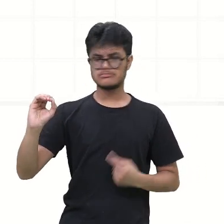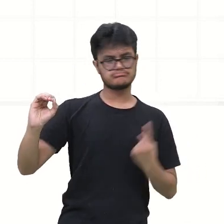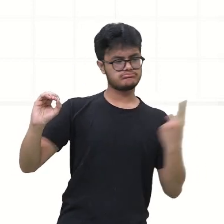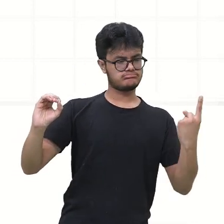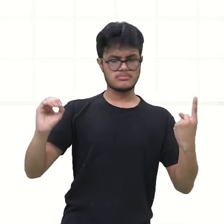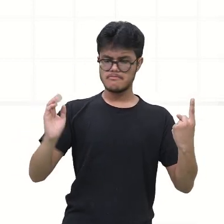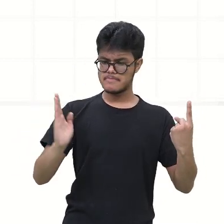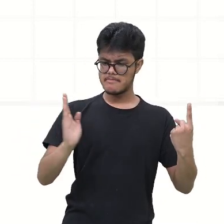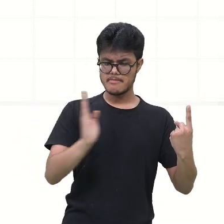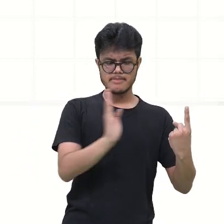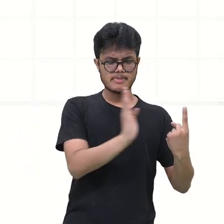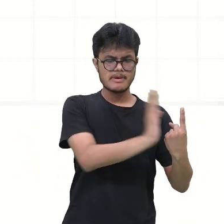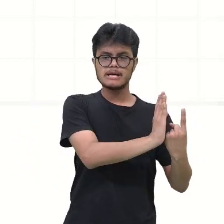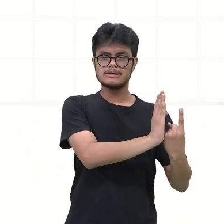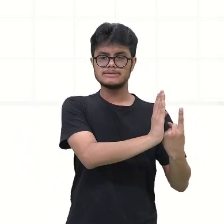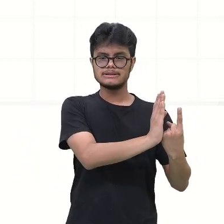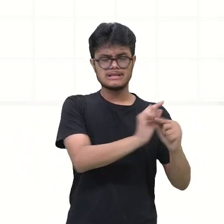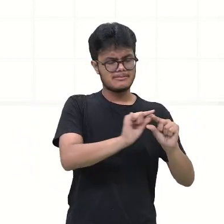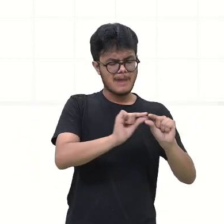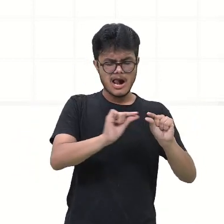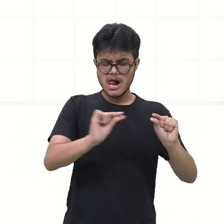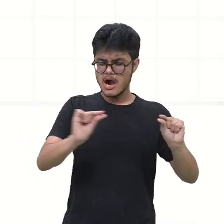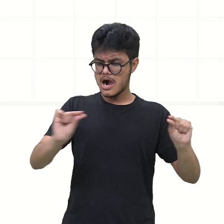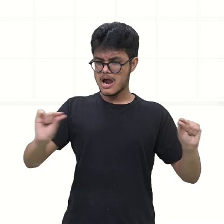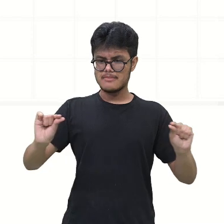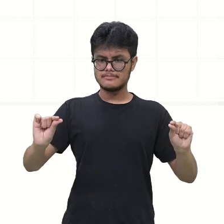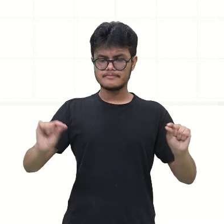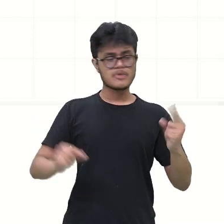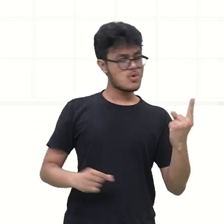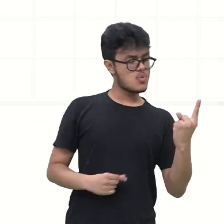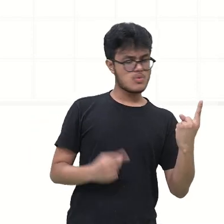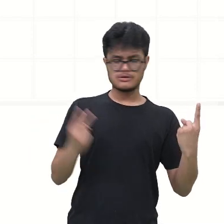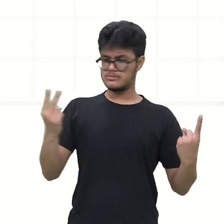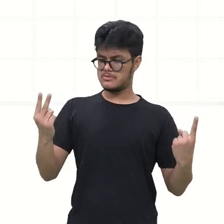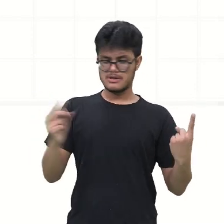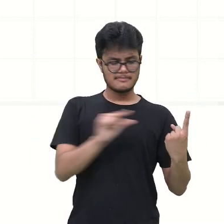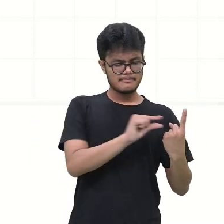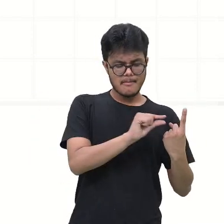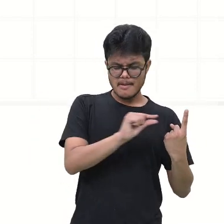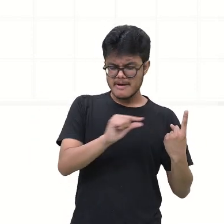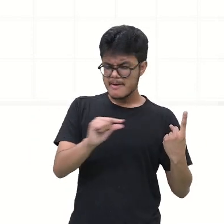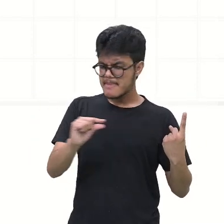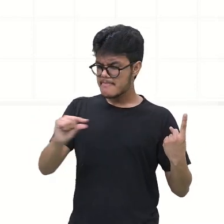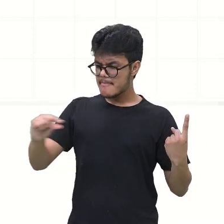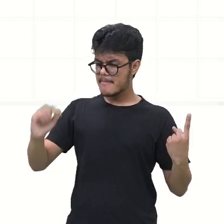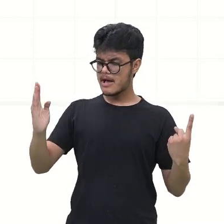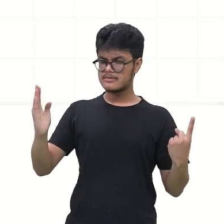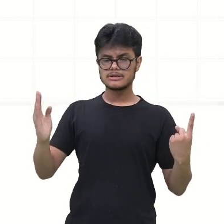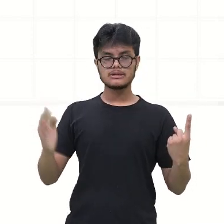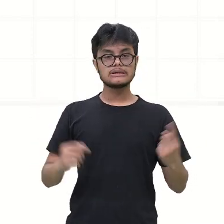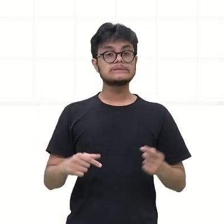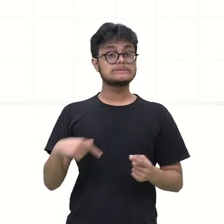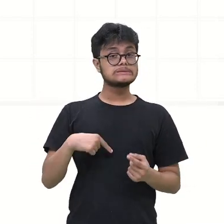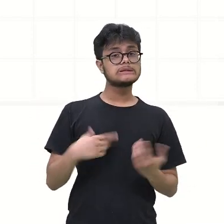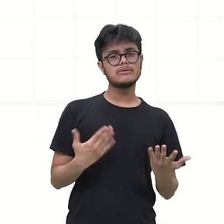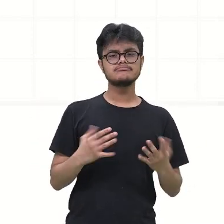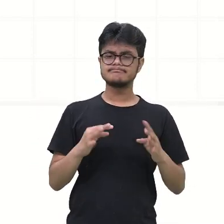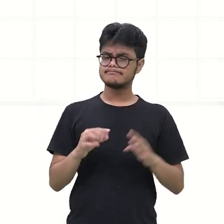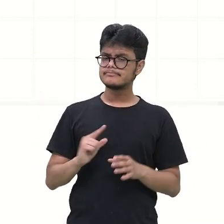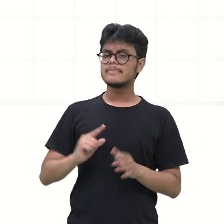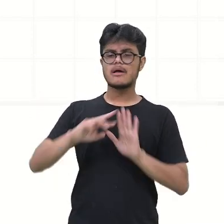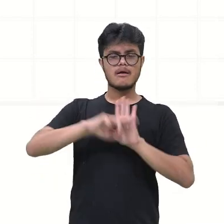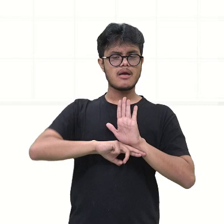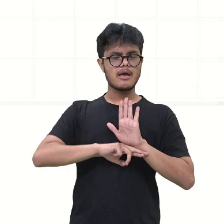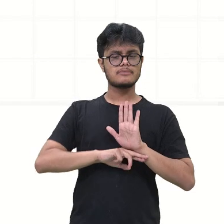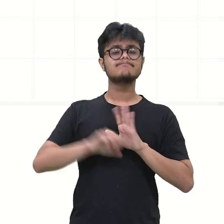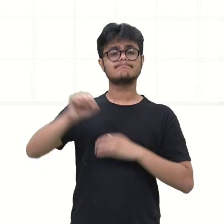ter infinitos números, entre 1 e 2 eu vou ter mais uma infinidade de números e tudo isso vai